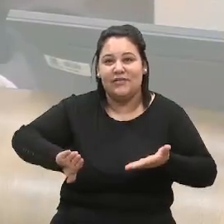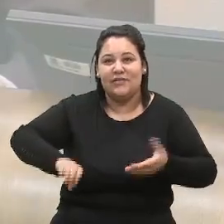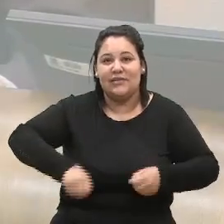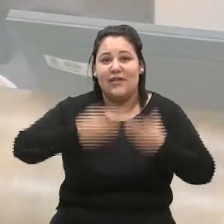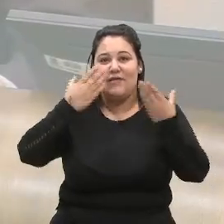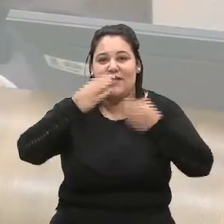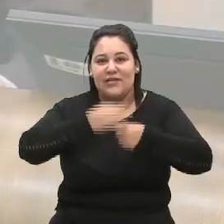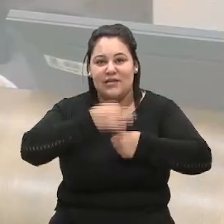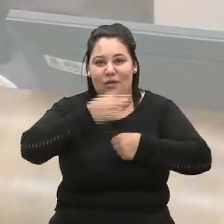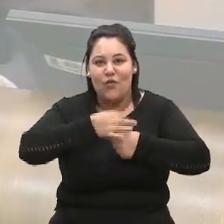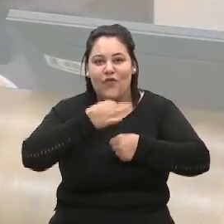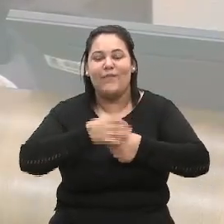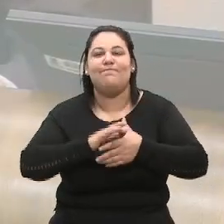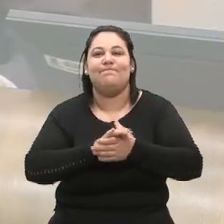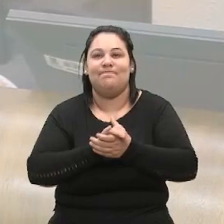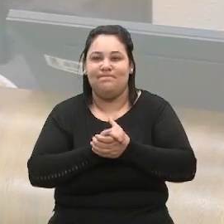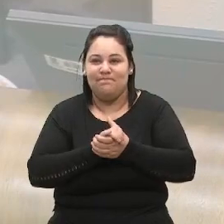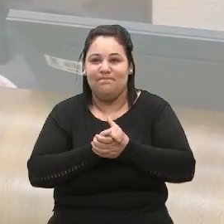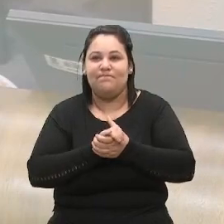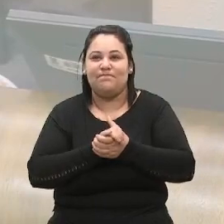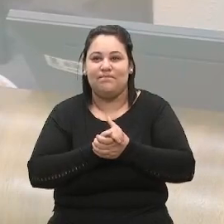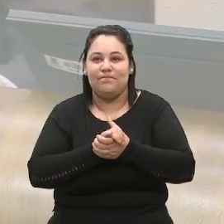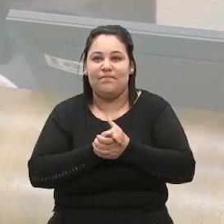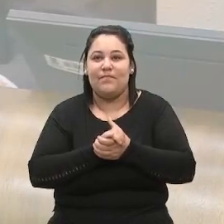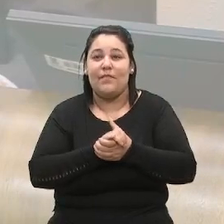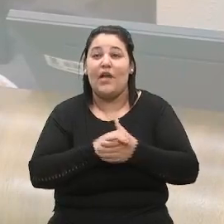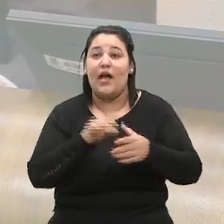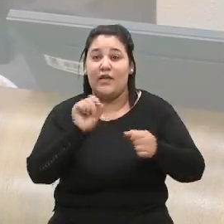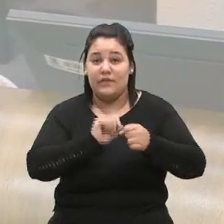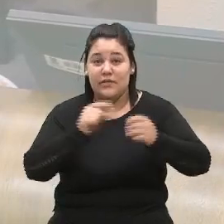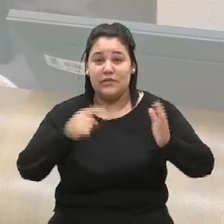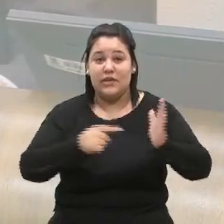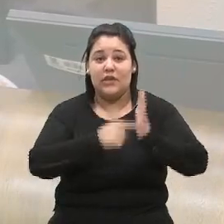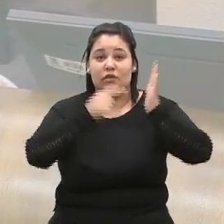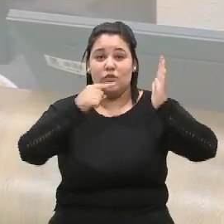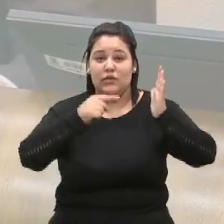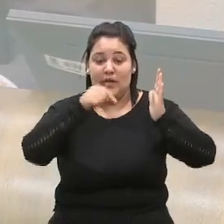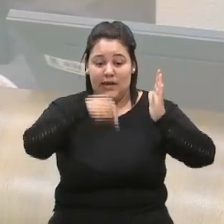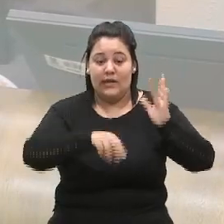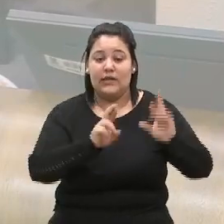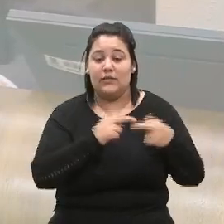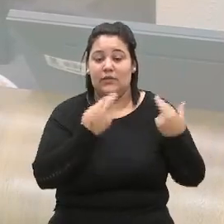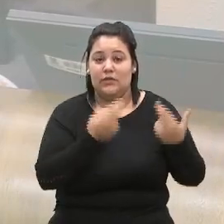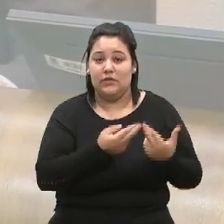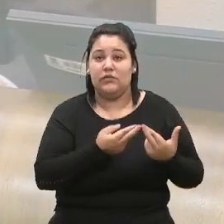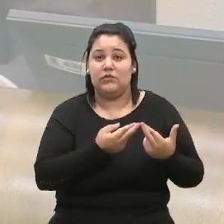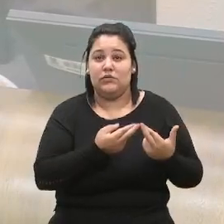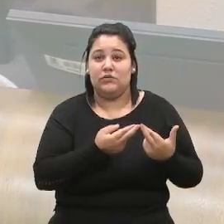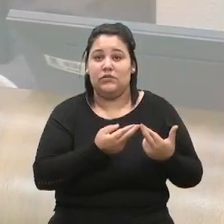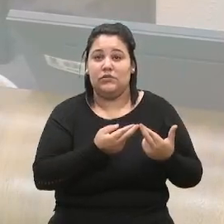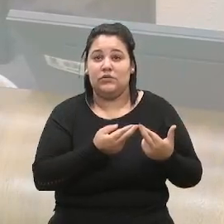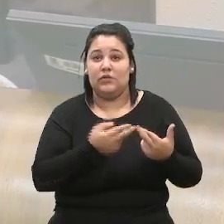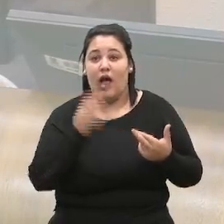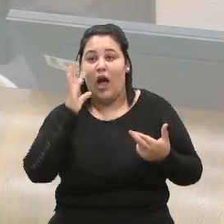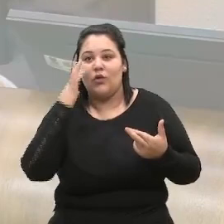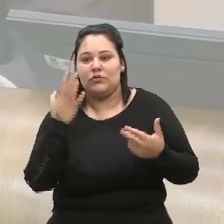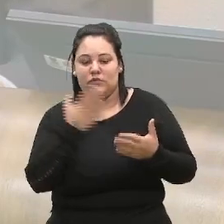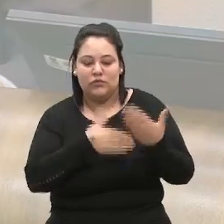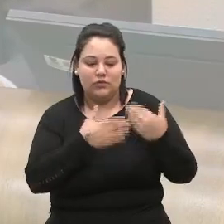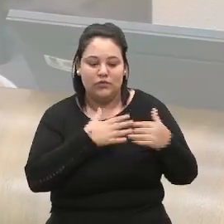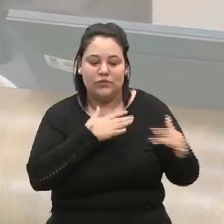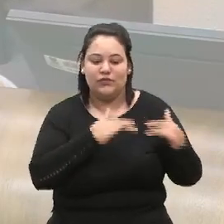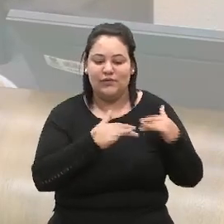sido excluída da Festa da Uva. E aí nós denunciamos aqui numa sessão representativa, e aí causou todo um movimento que a